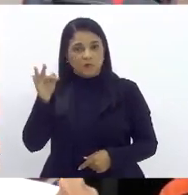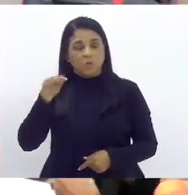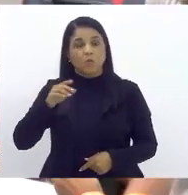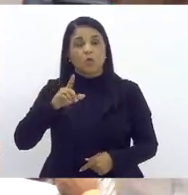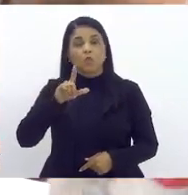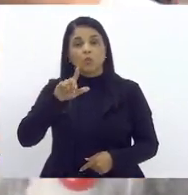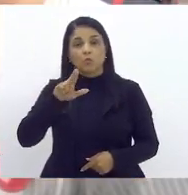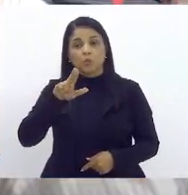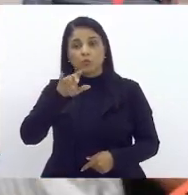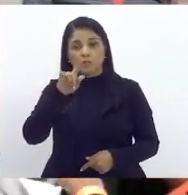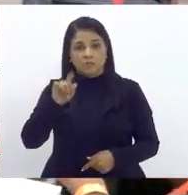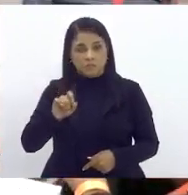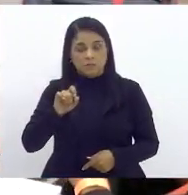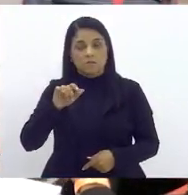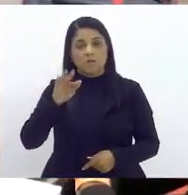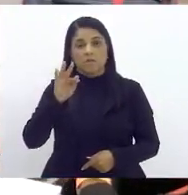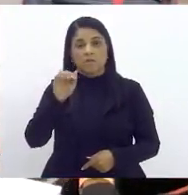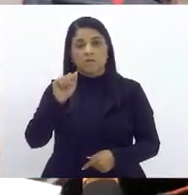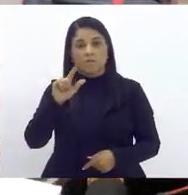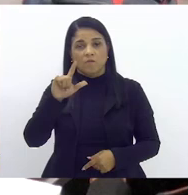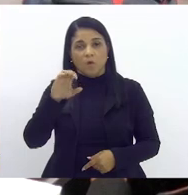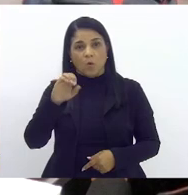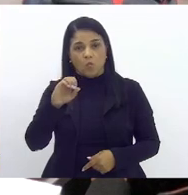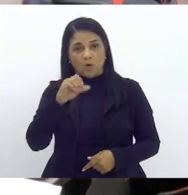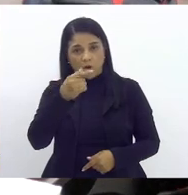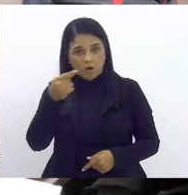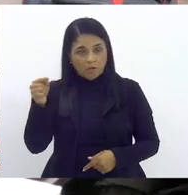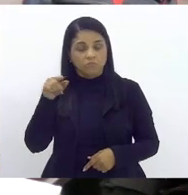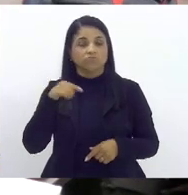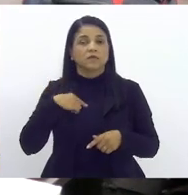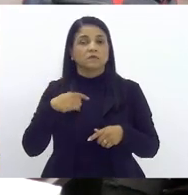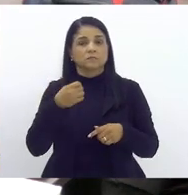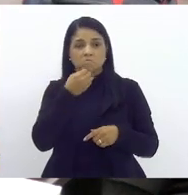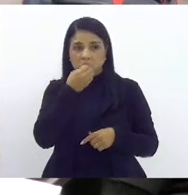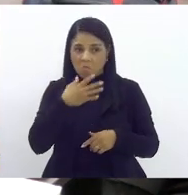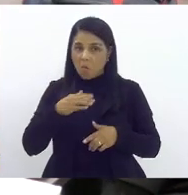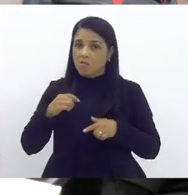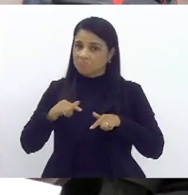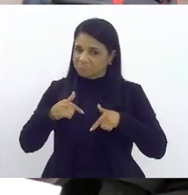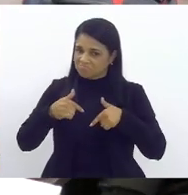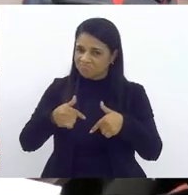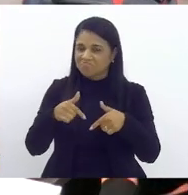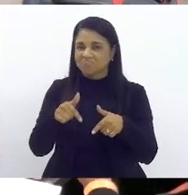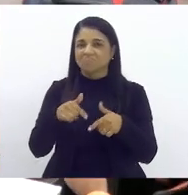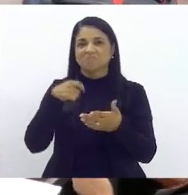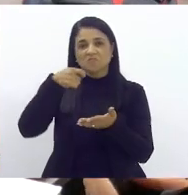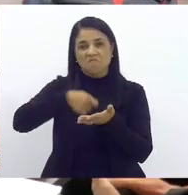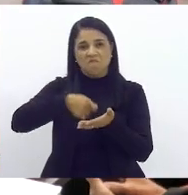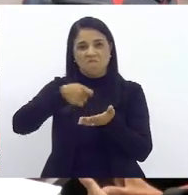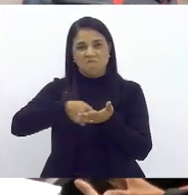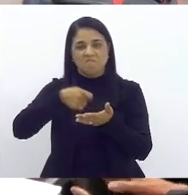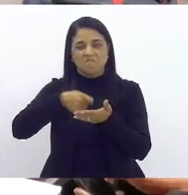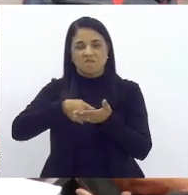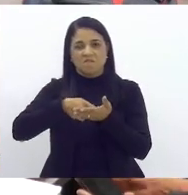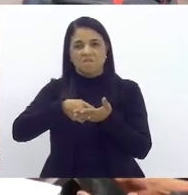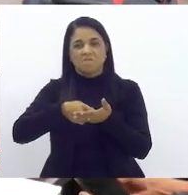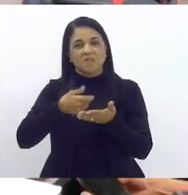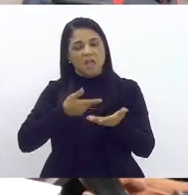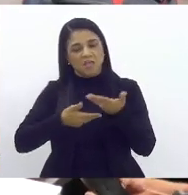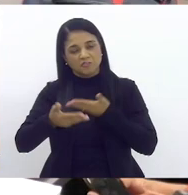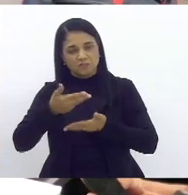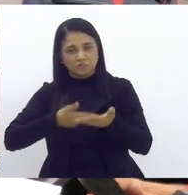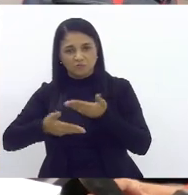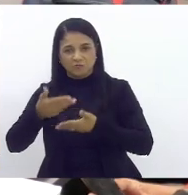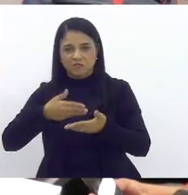Falcão. Então, aí a gente já tem uma boa sinalização. Vamos cobrar que seja feita, vamos articular para